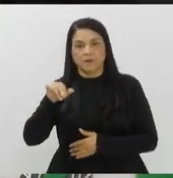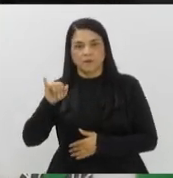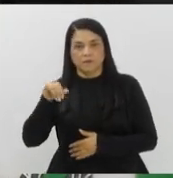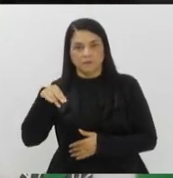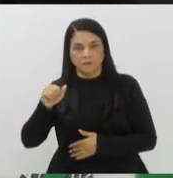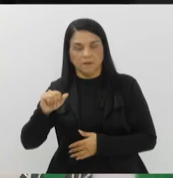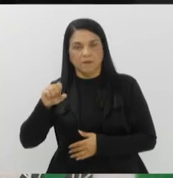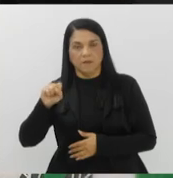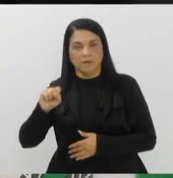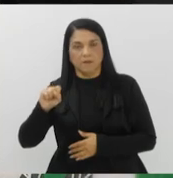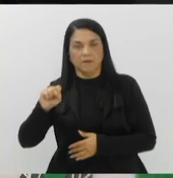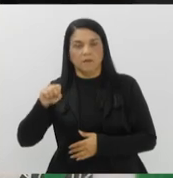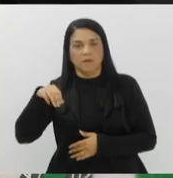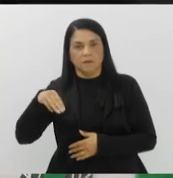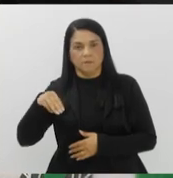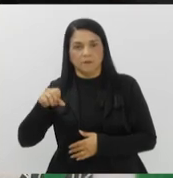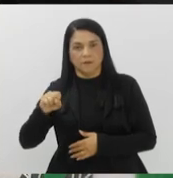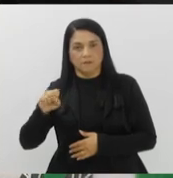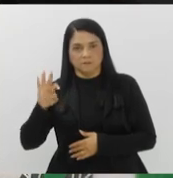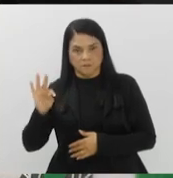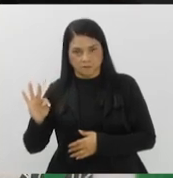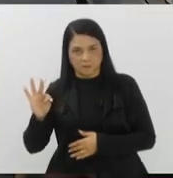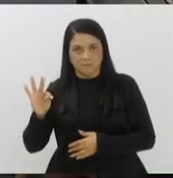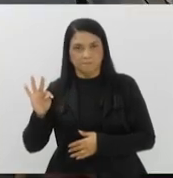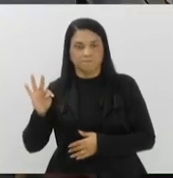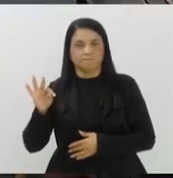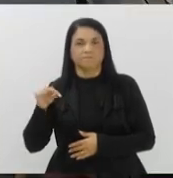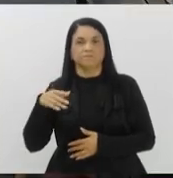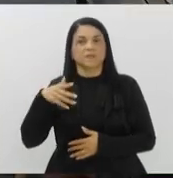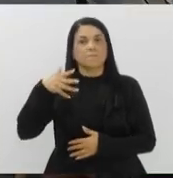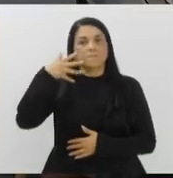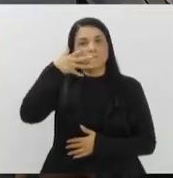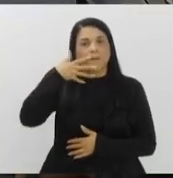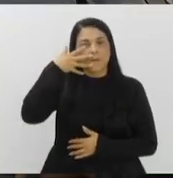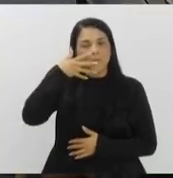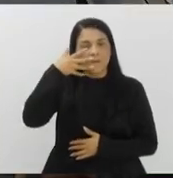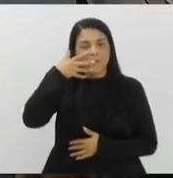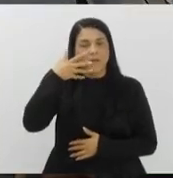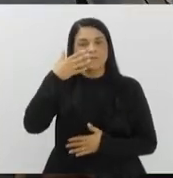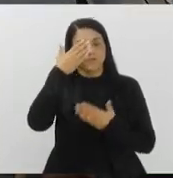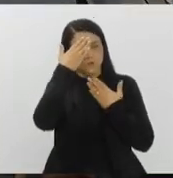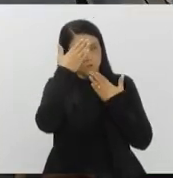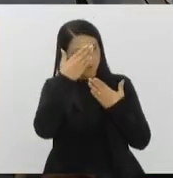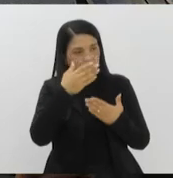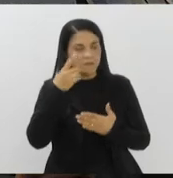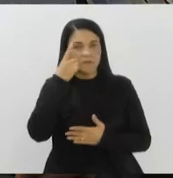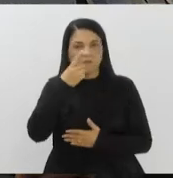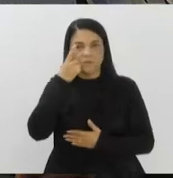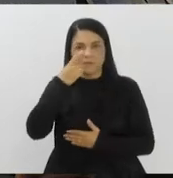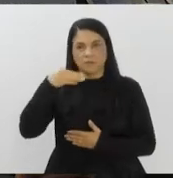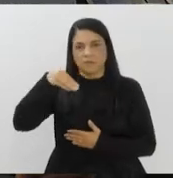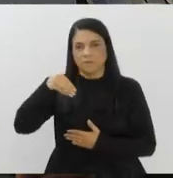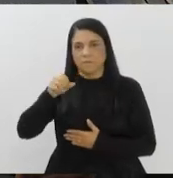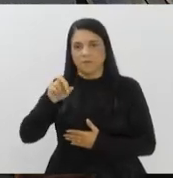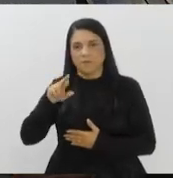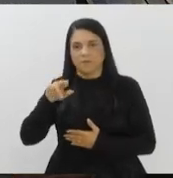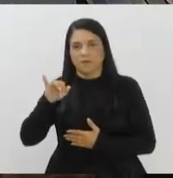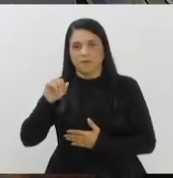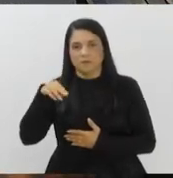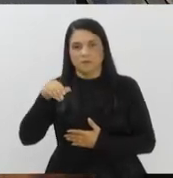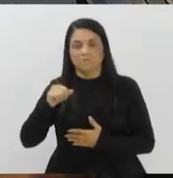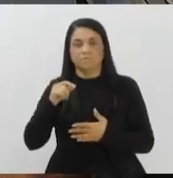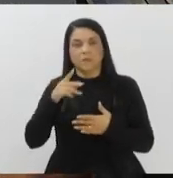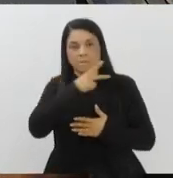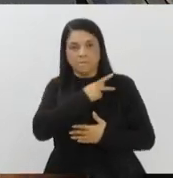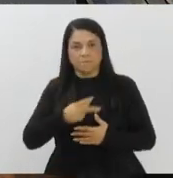e a gente e não fez a sua fala inicial ainda. Então, muito obrigada, deputada Marina, presidente da Comissão de